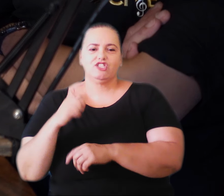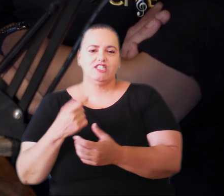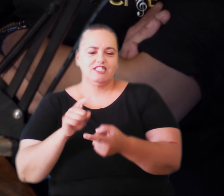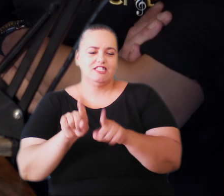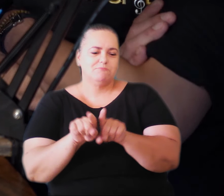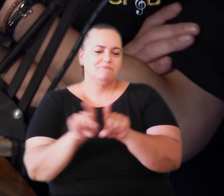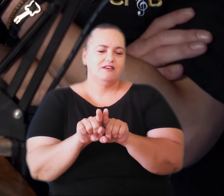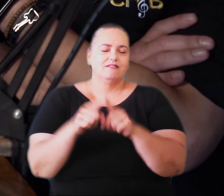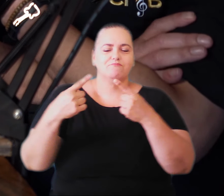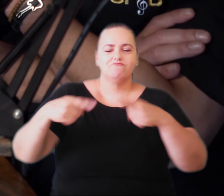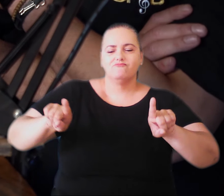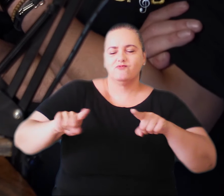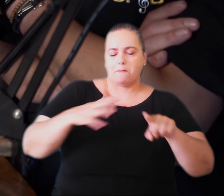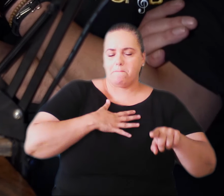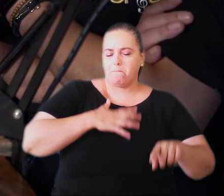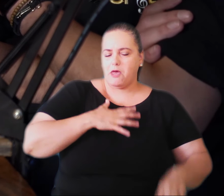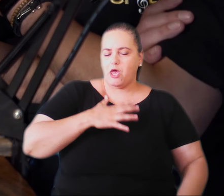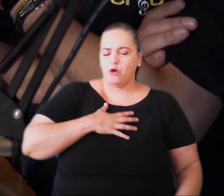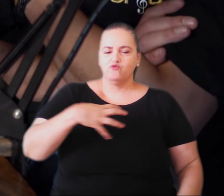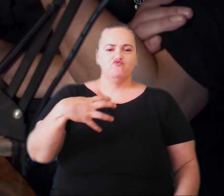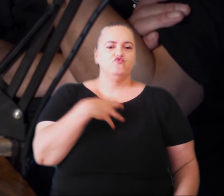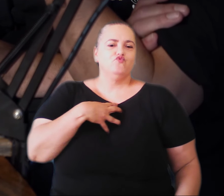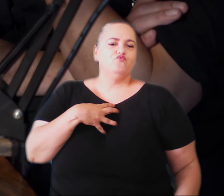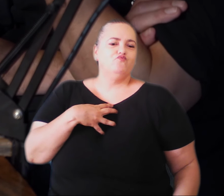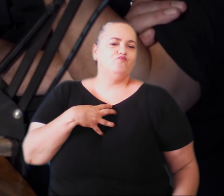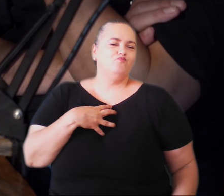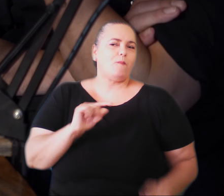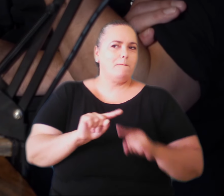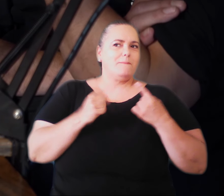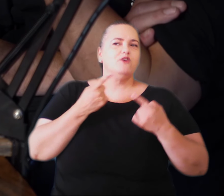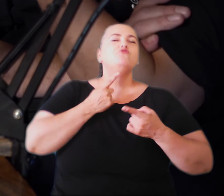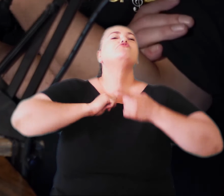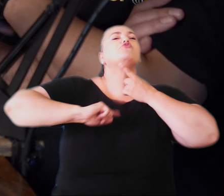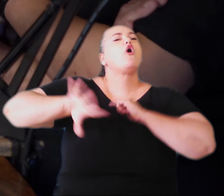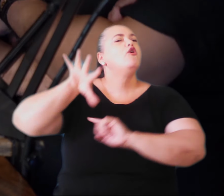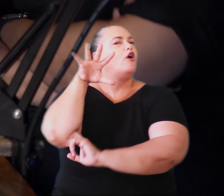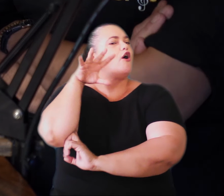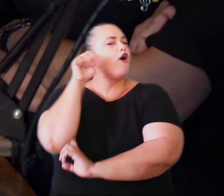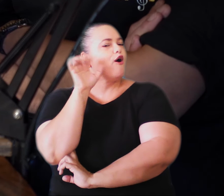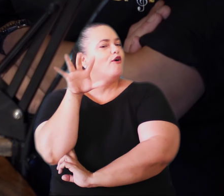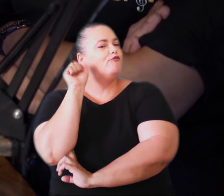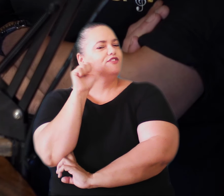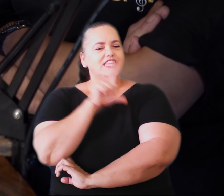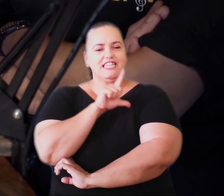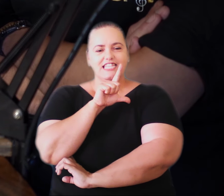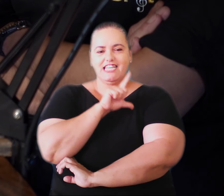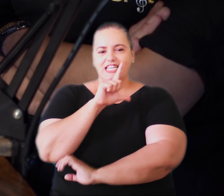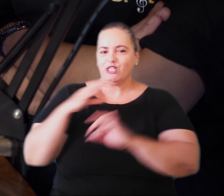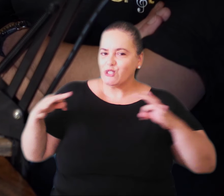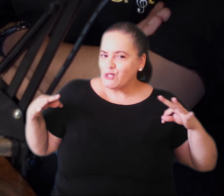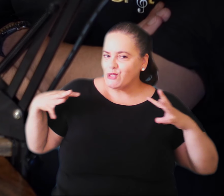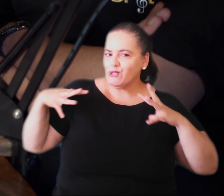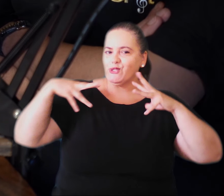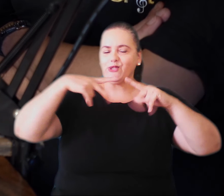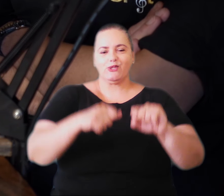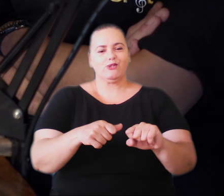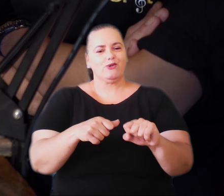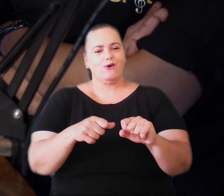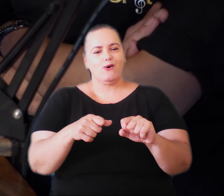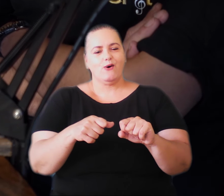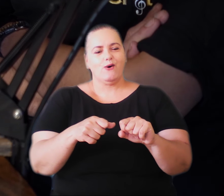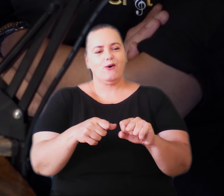e do meu jeito. Mas eu gosto de ouvir, e tenho aqui praticamente todos os discos dos